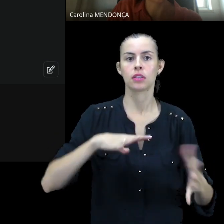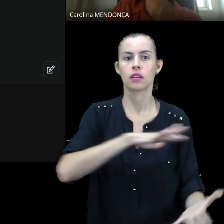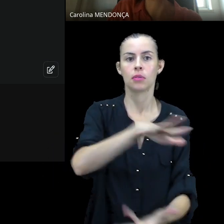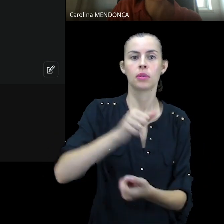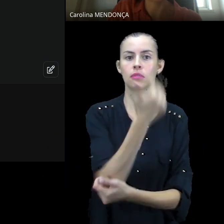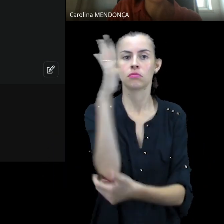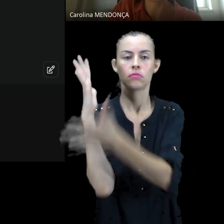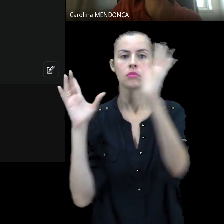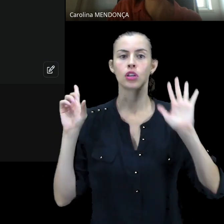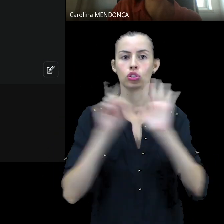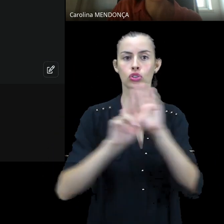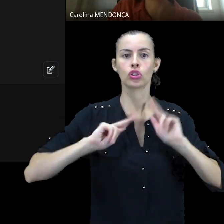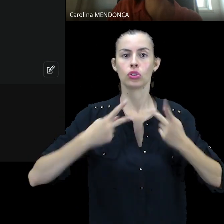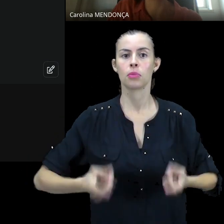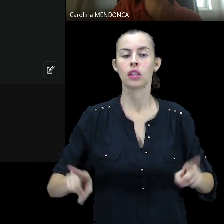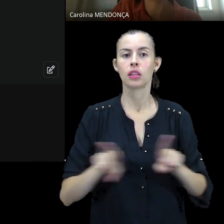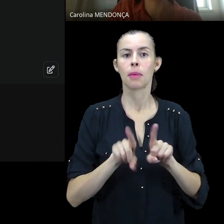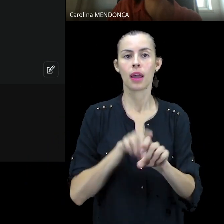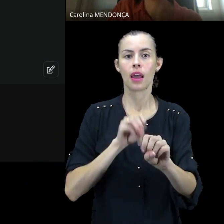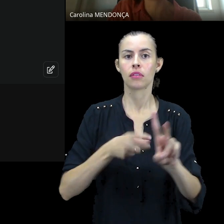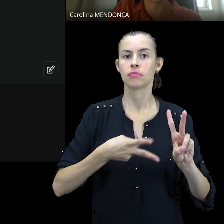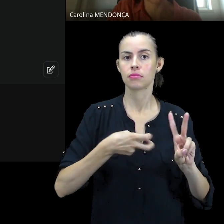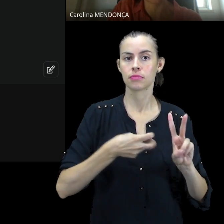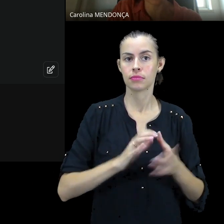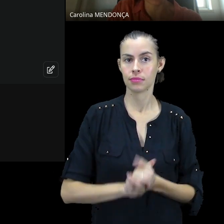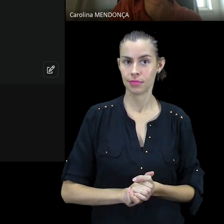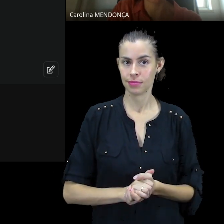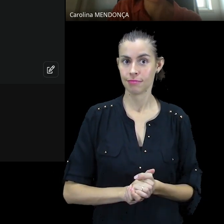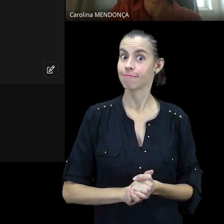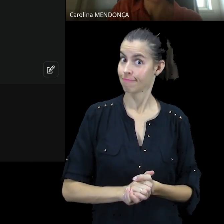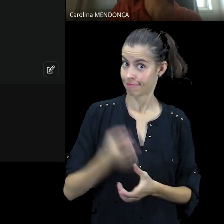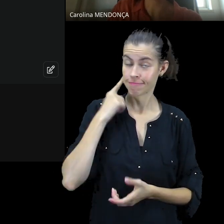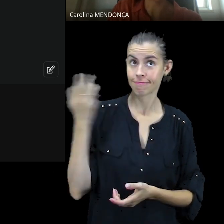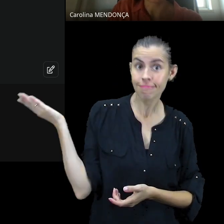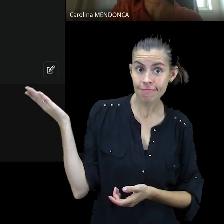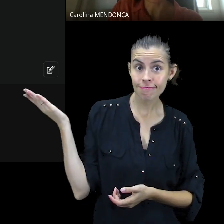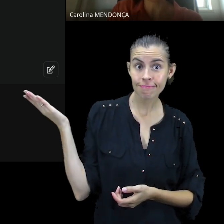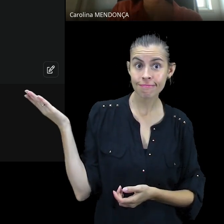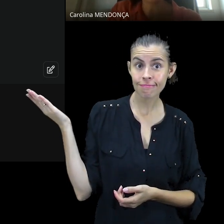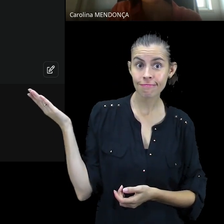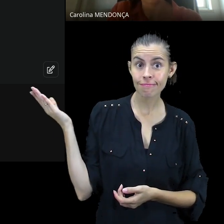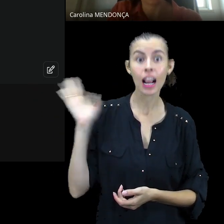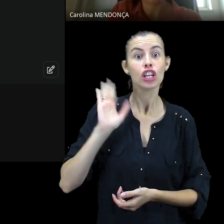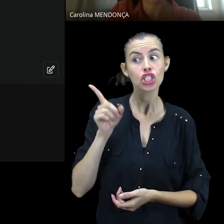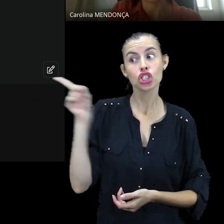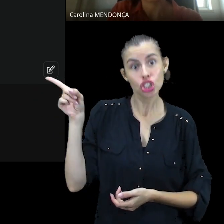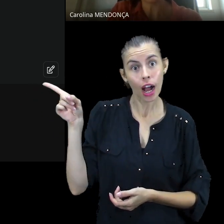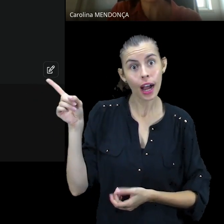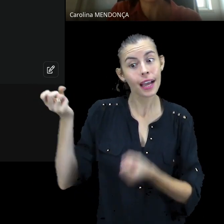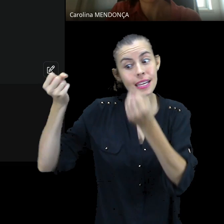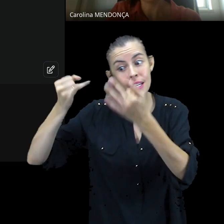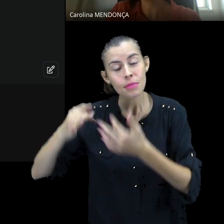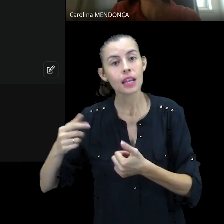às diretrizes de educação ambiental, educação étnico-racial, direitos humanos e educação indígena. Ou seja, a própria diretriz